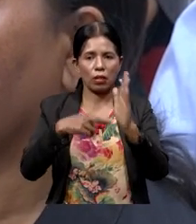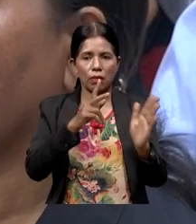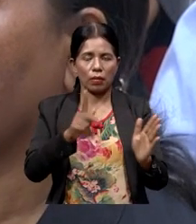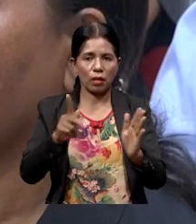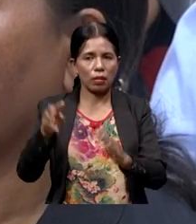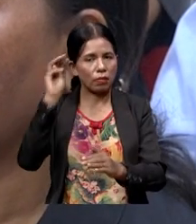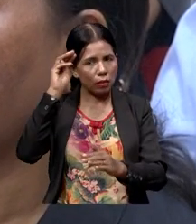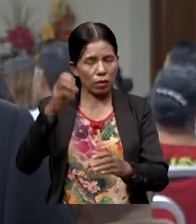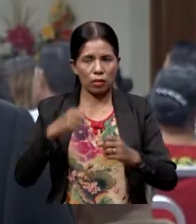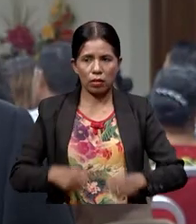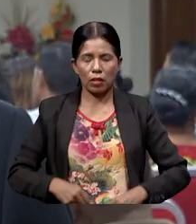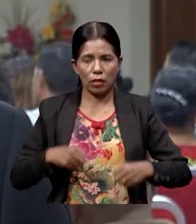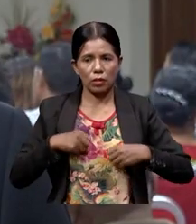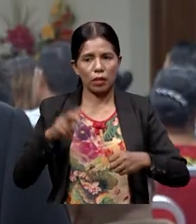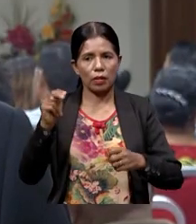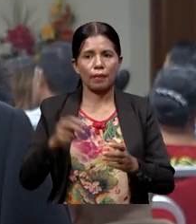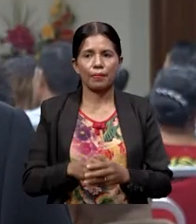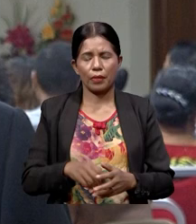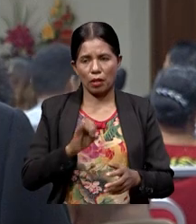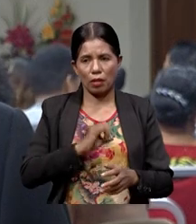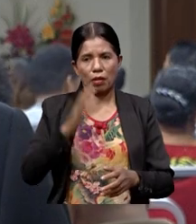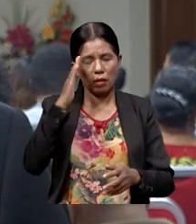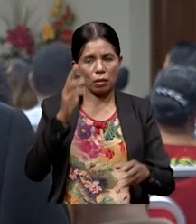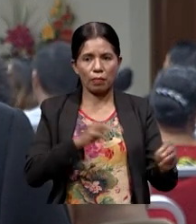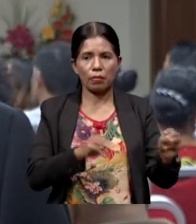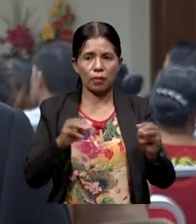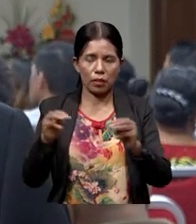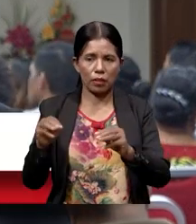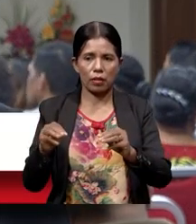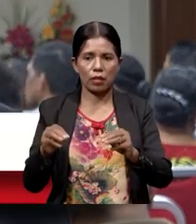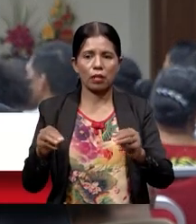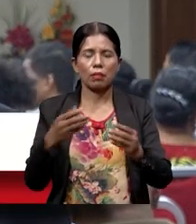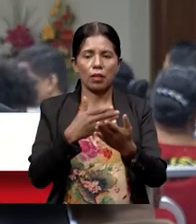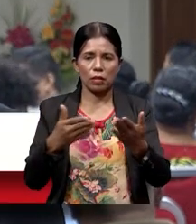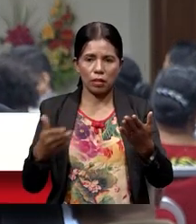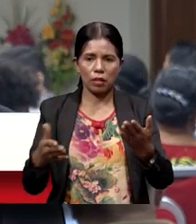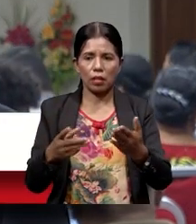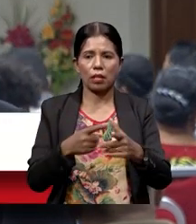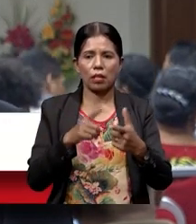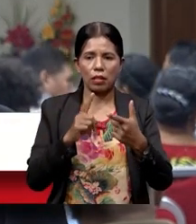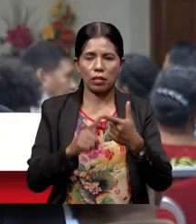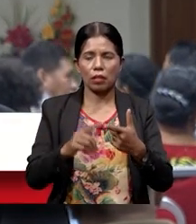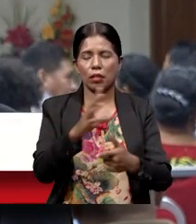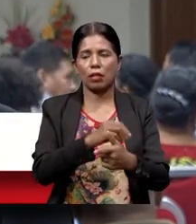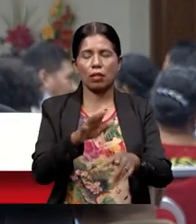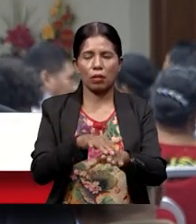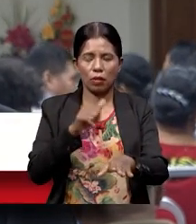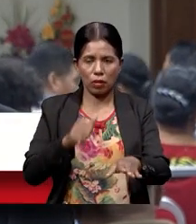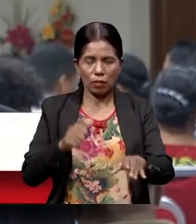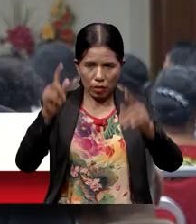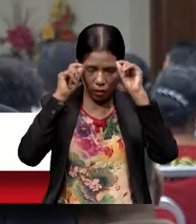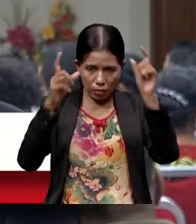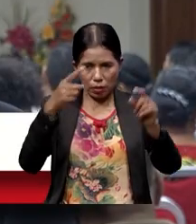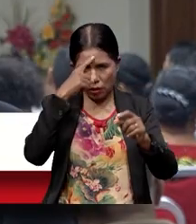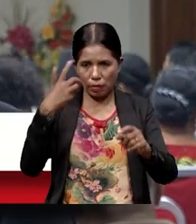Ministério da Saúde. Ao Hanoim, preço de mudança sasan iha global afeta até mesmo Timor também está